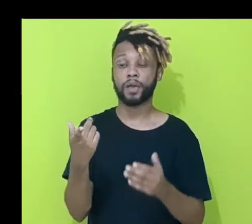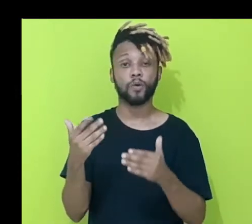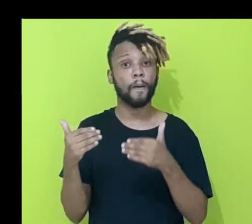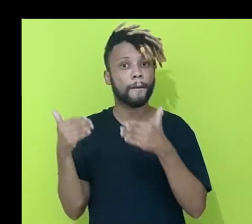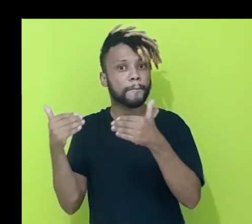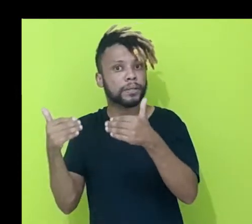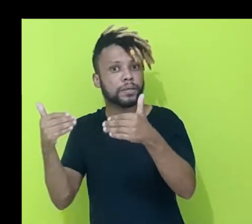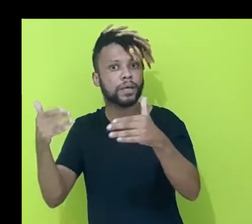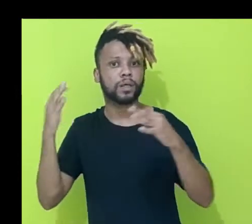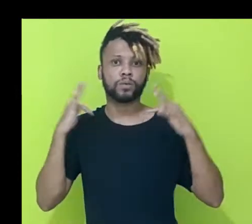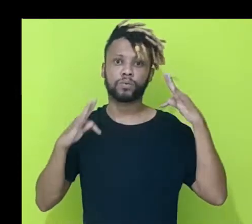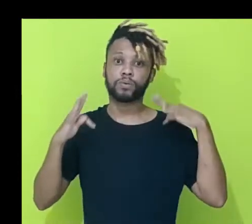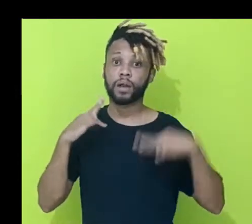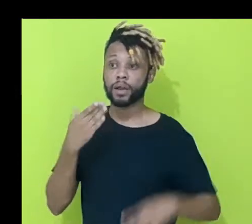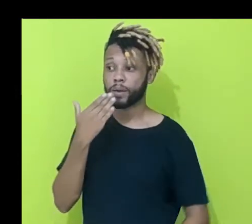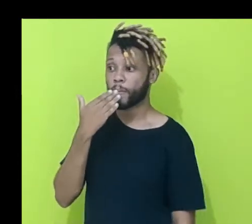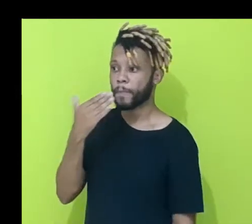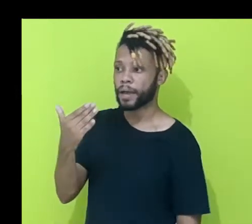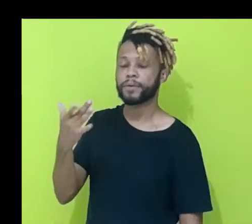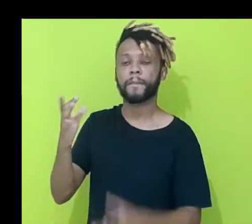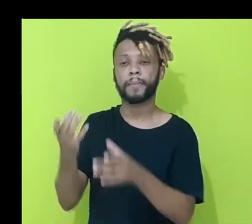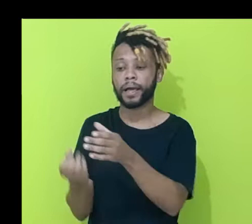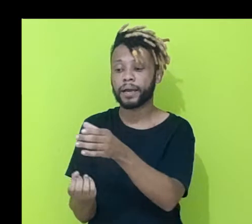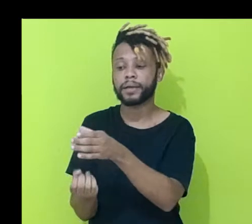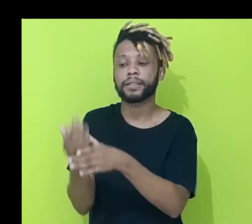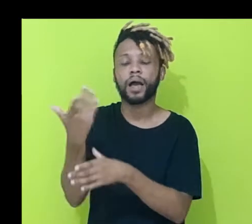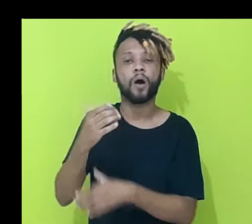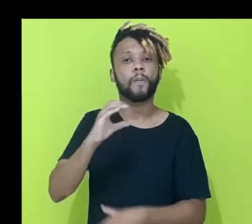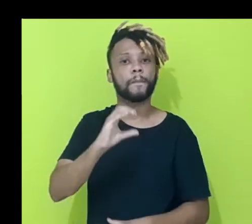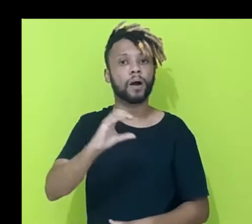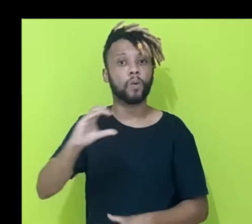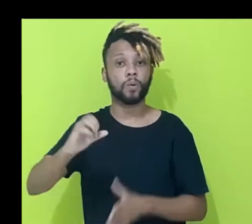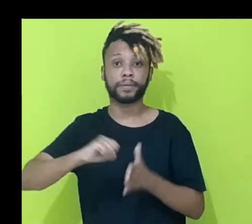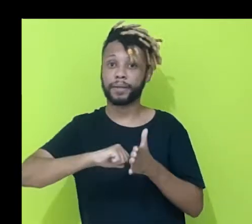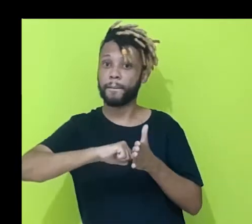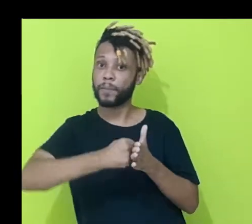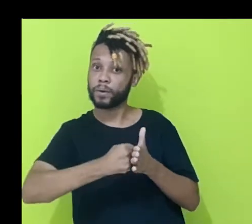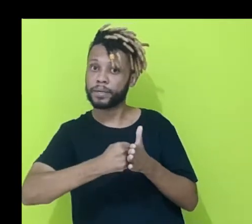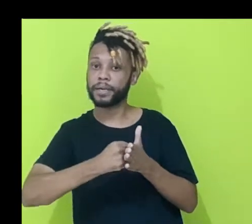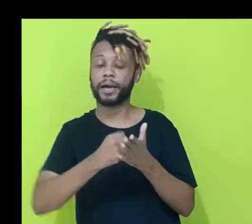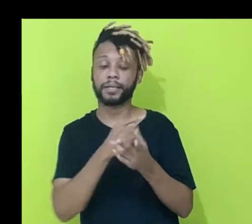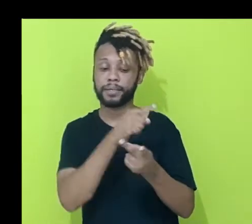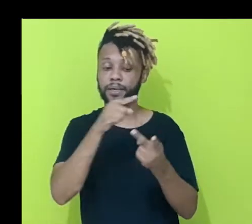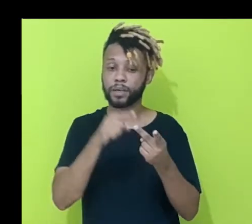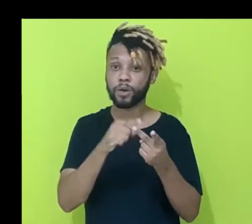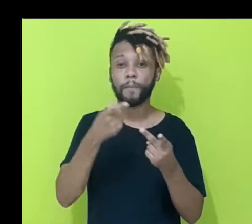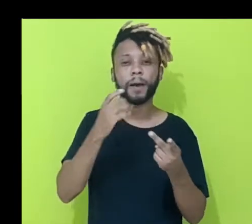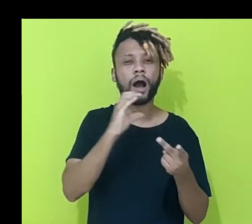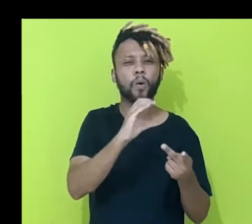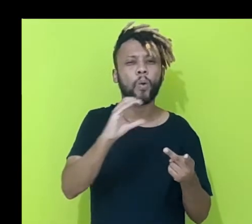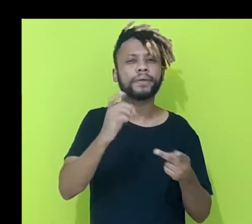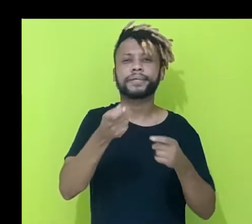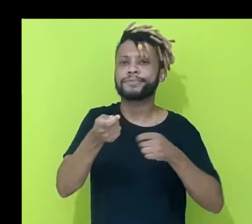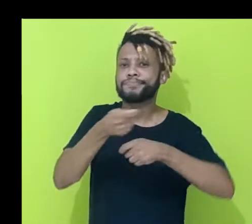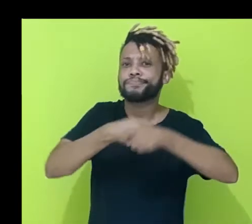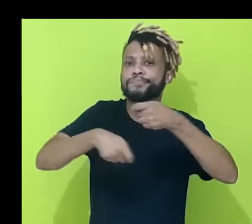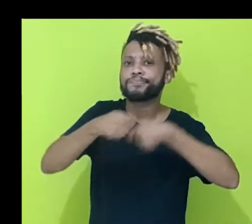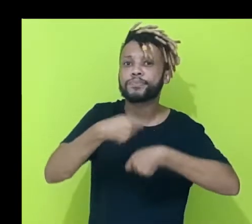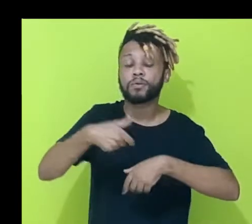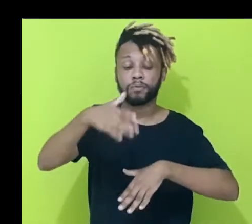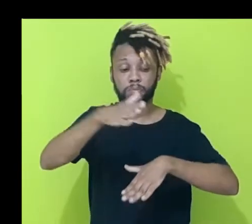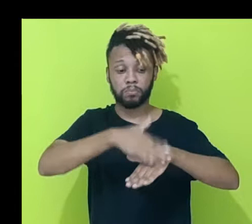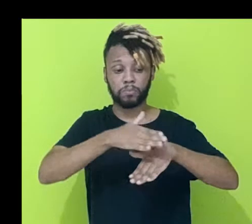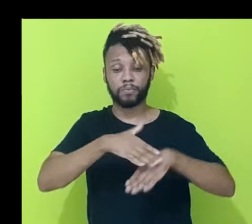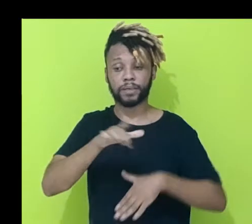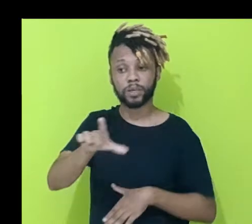ele solicita a abertura de conta bloqueada e de movimentação na agência que você escolheu para ter a